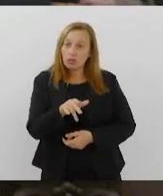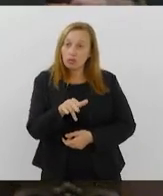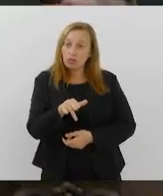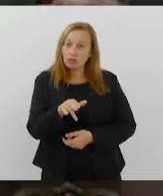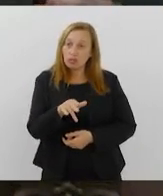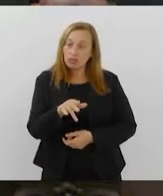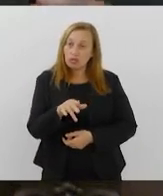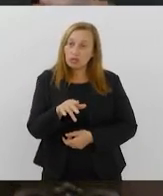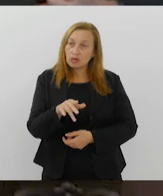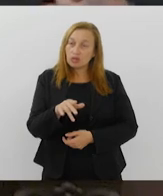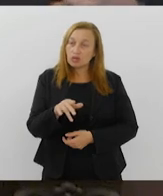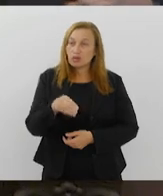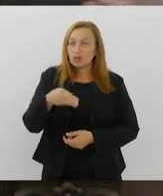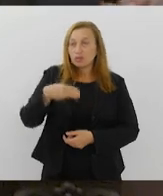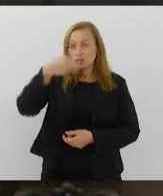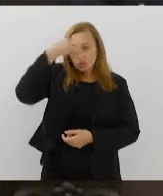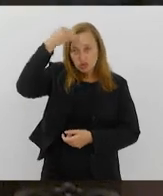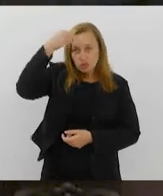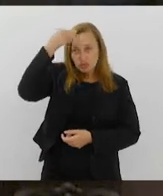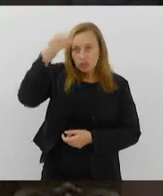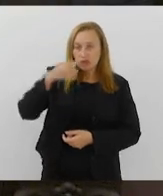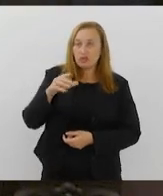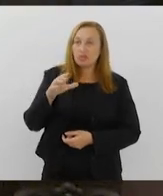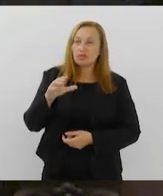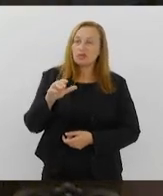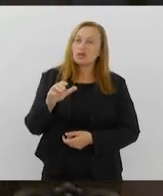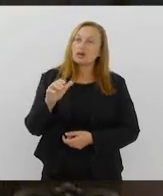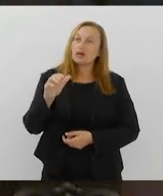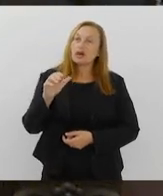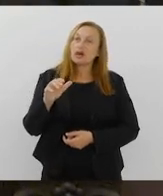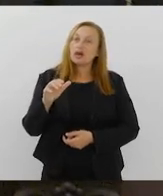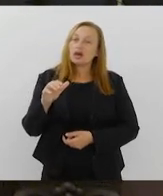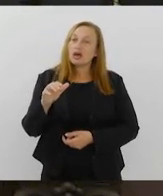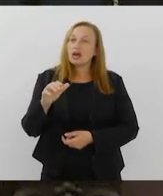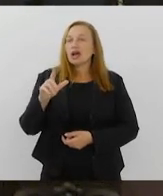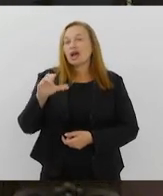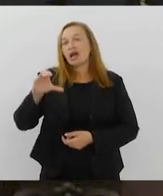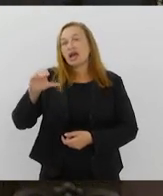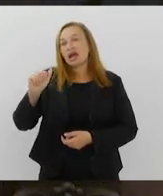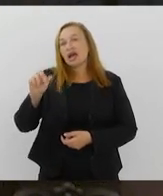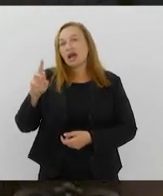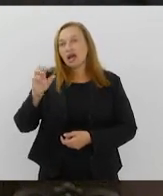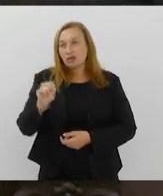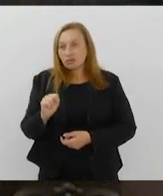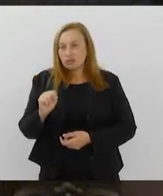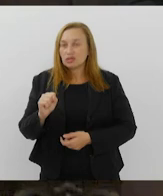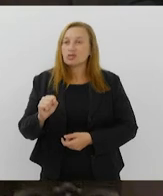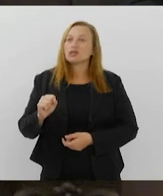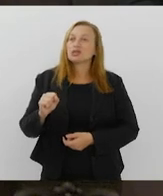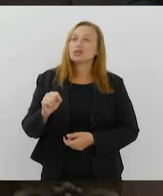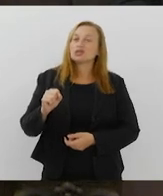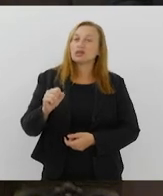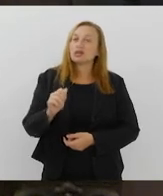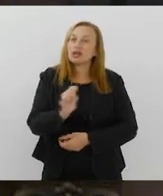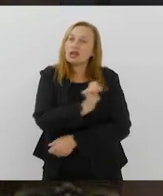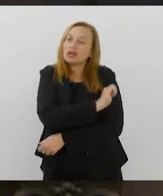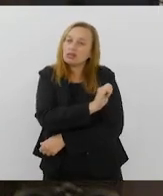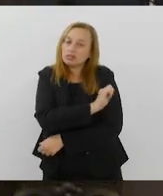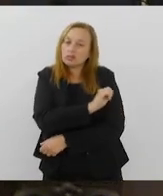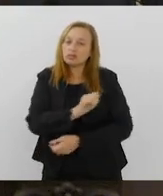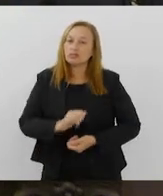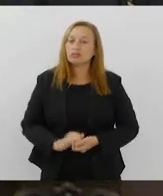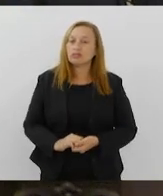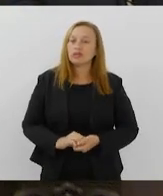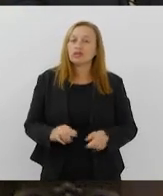sobrinho, Carlos Henrique, aluno do mestre Mansur, e posteriormente do mestre Carson Grace.